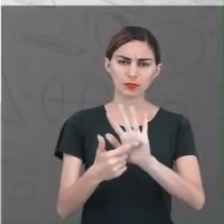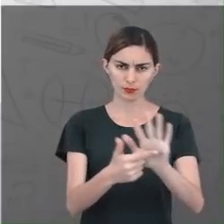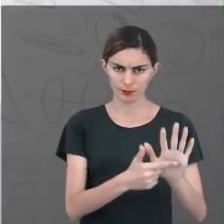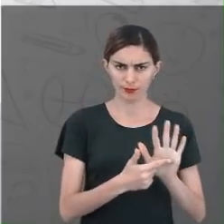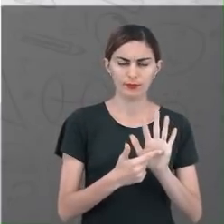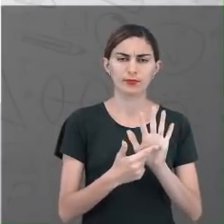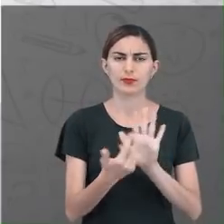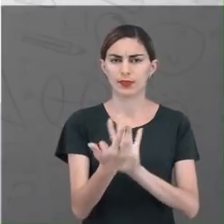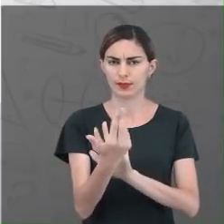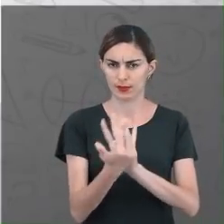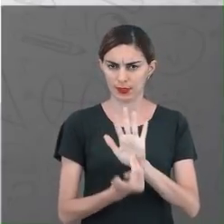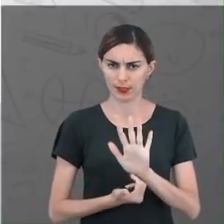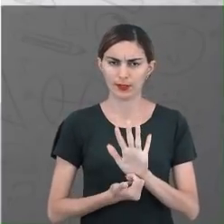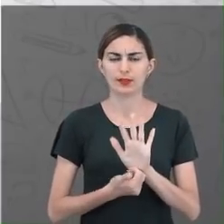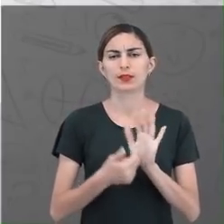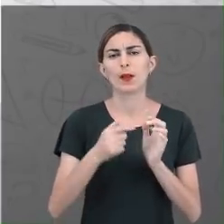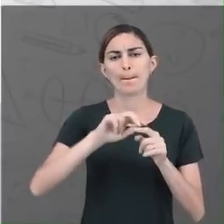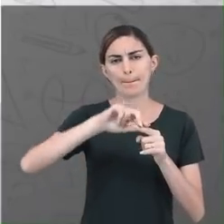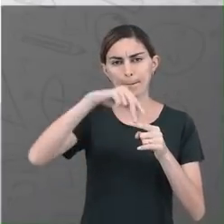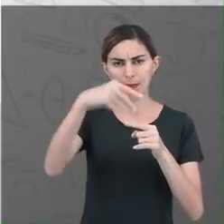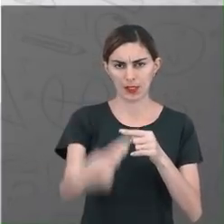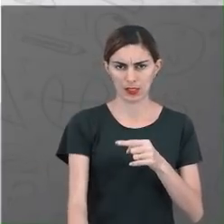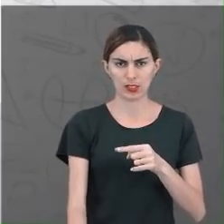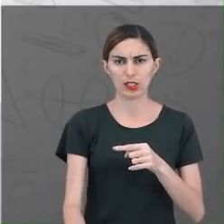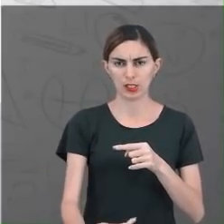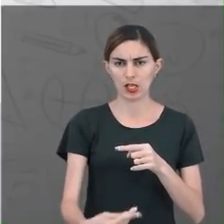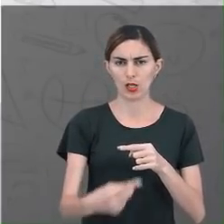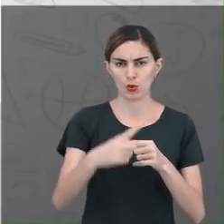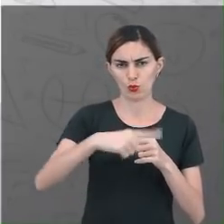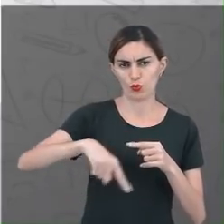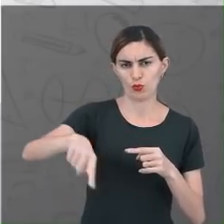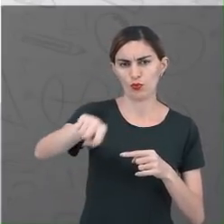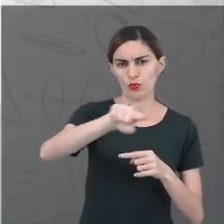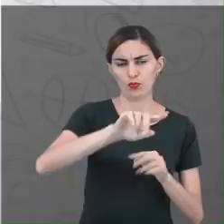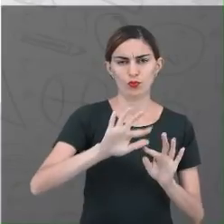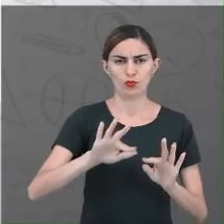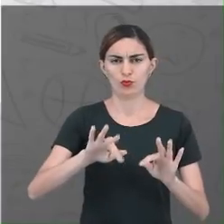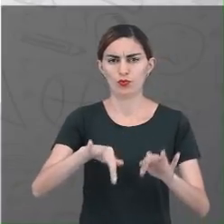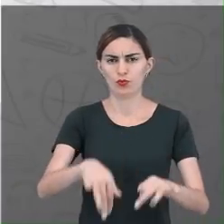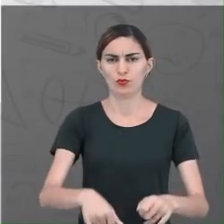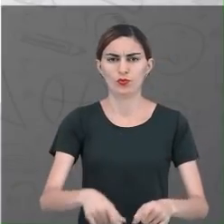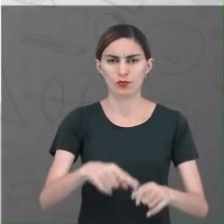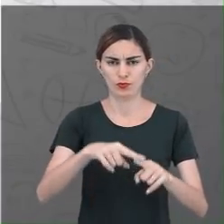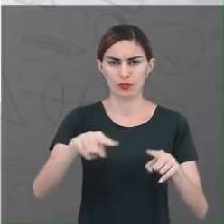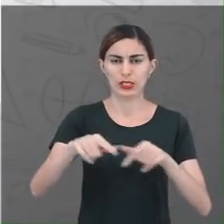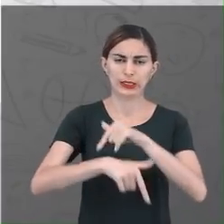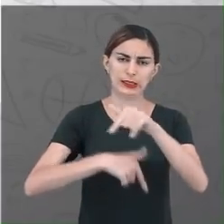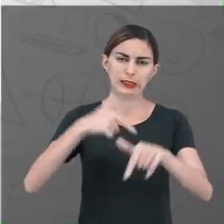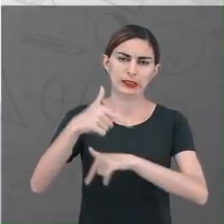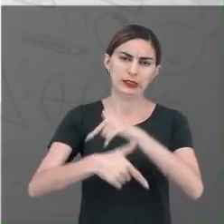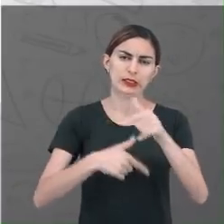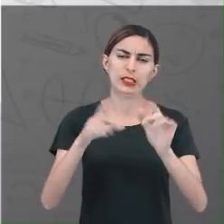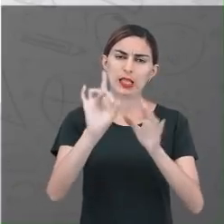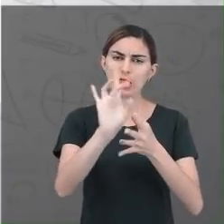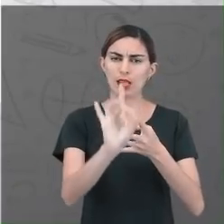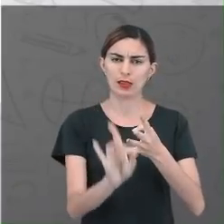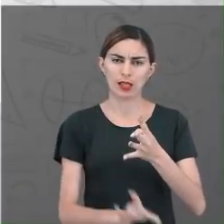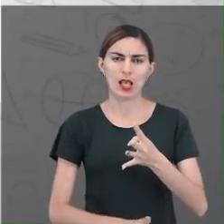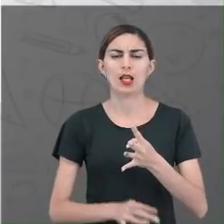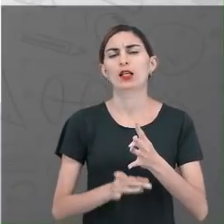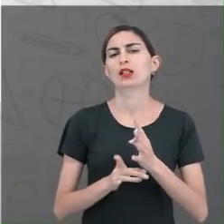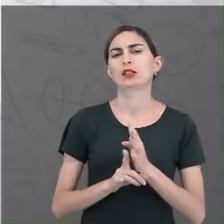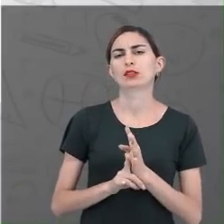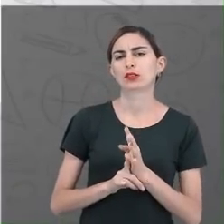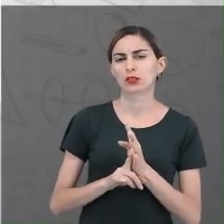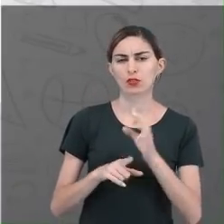que mostra por um outro ângulo uma piscina de fundo infinito e como é trabalhado em termos de detalhe construtivo